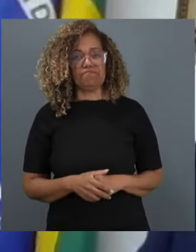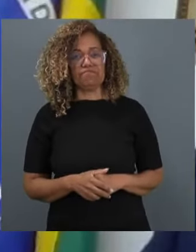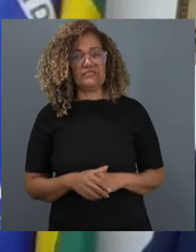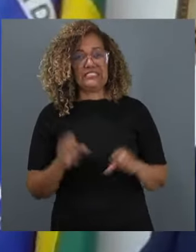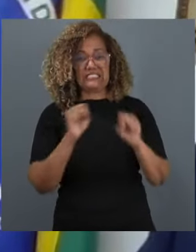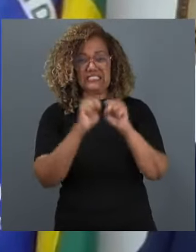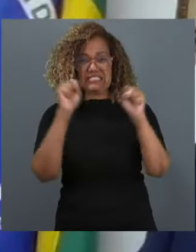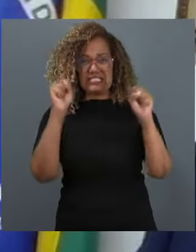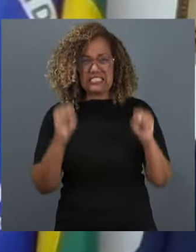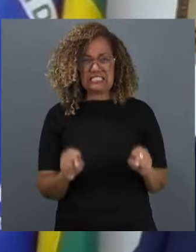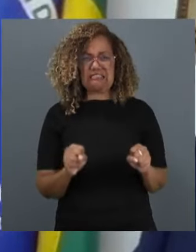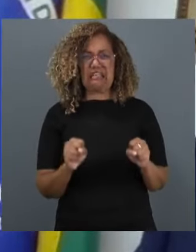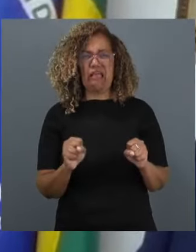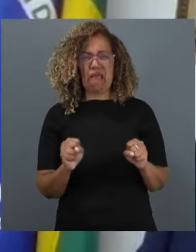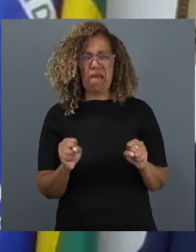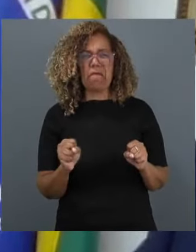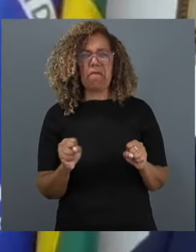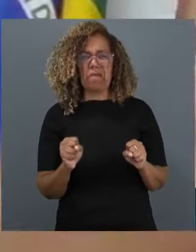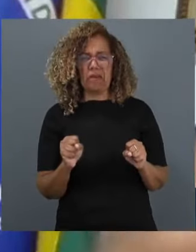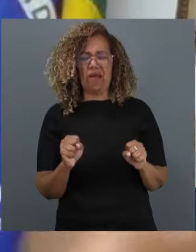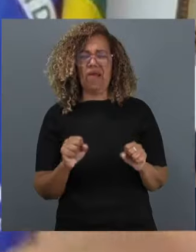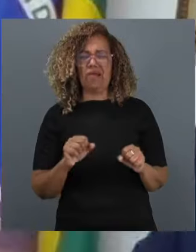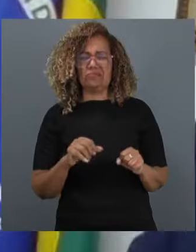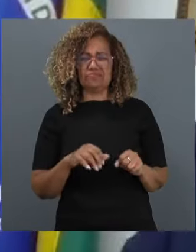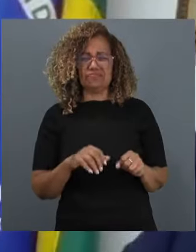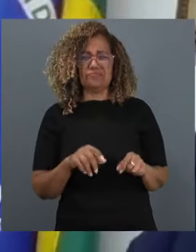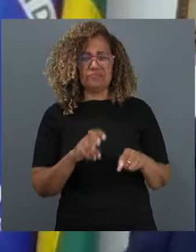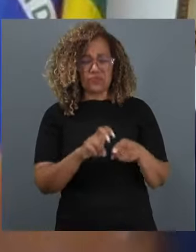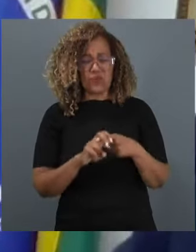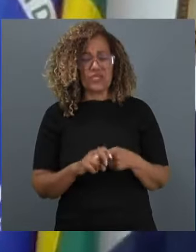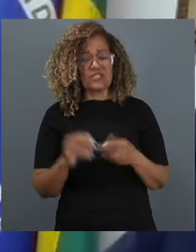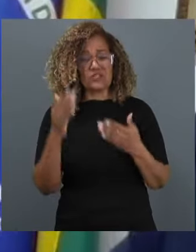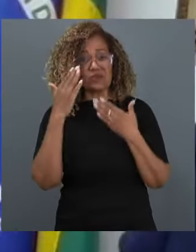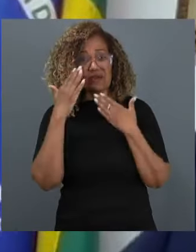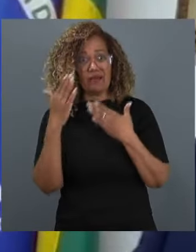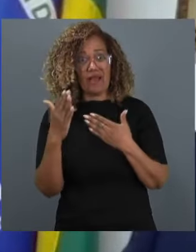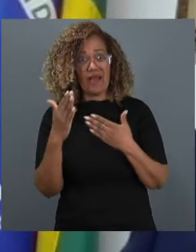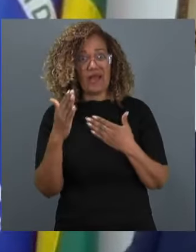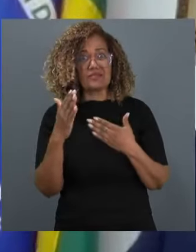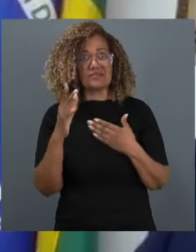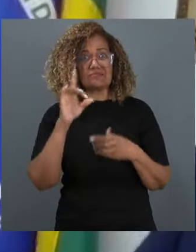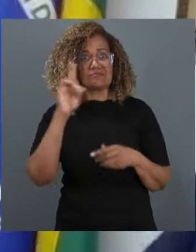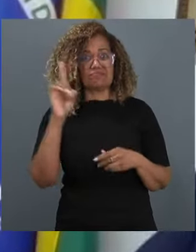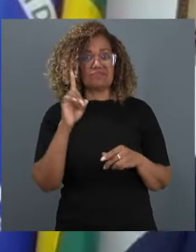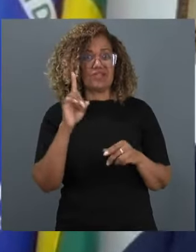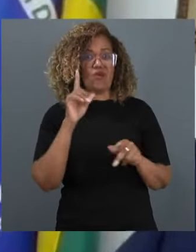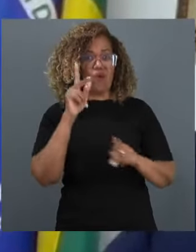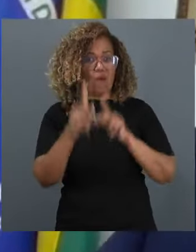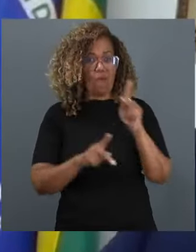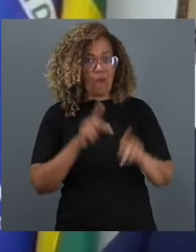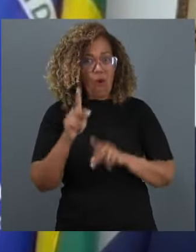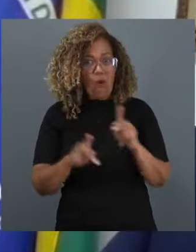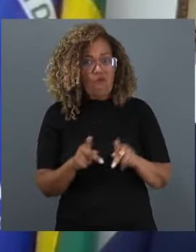sistema carcomido, iria se estabelecer. Mas, graças a isso, o povo do Rio Grande do Sul também começou a receber